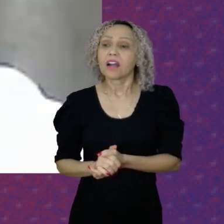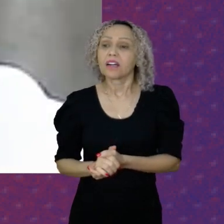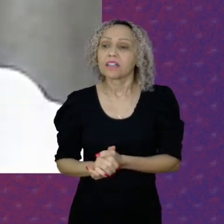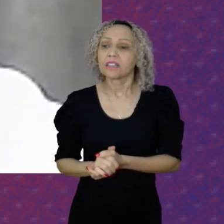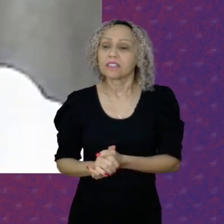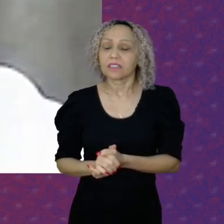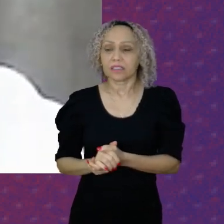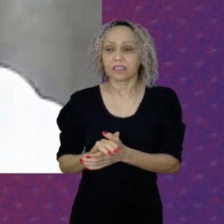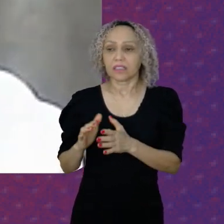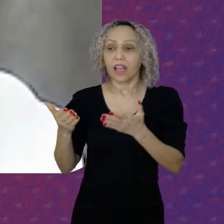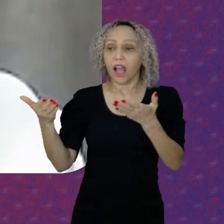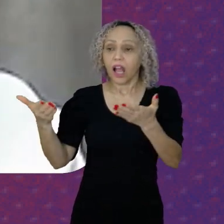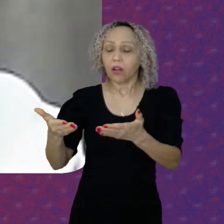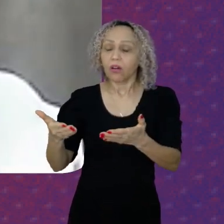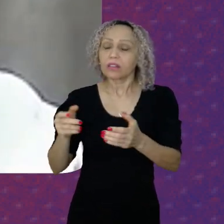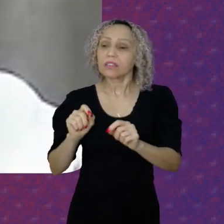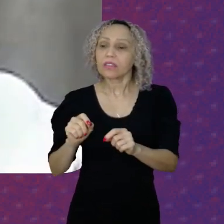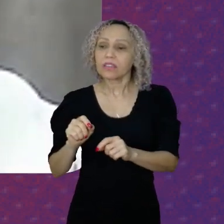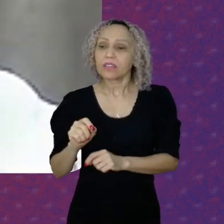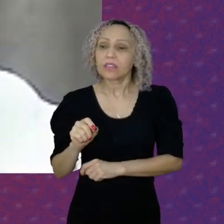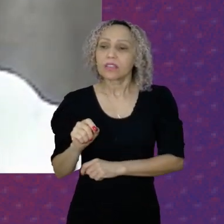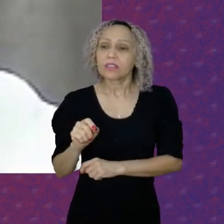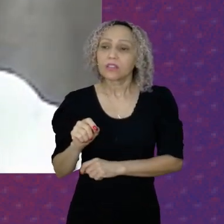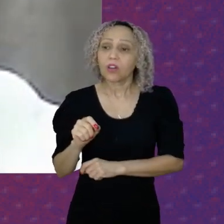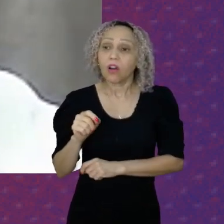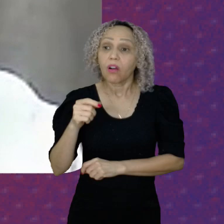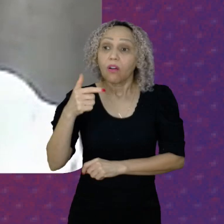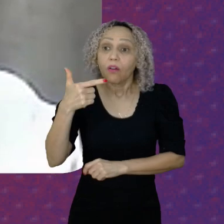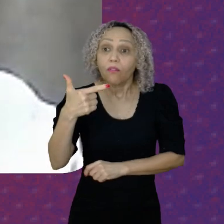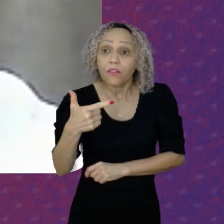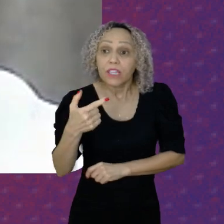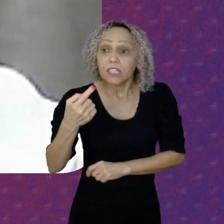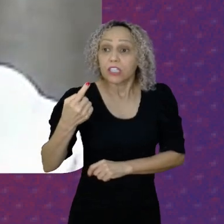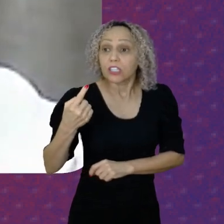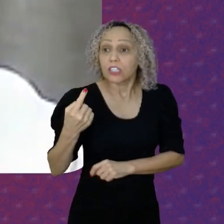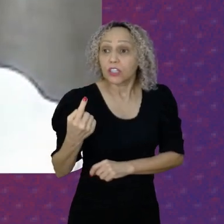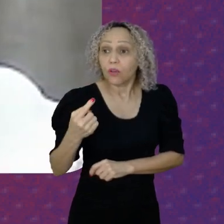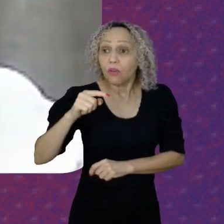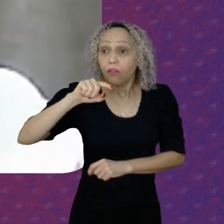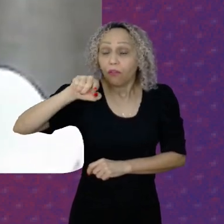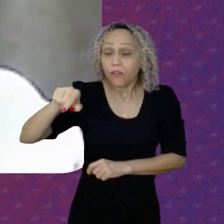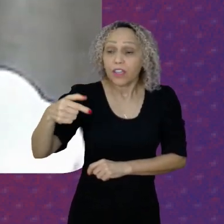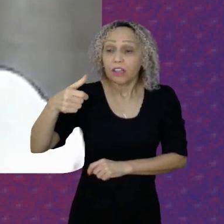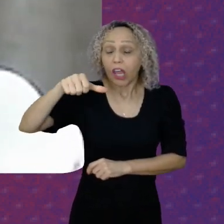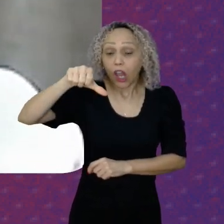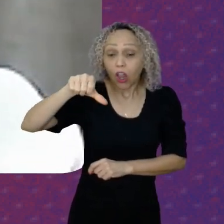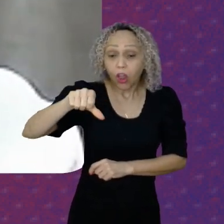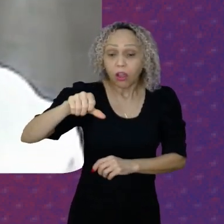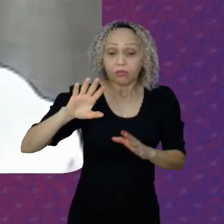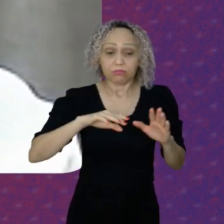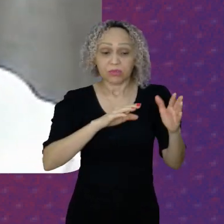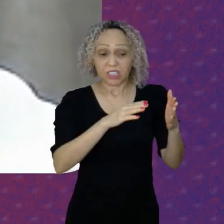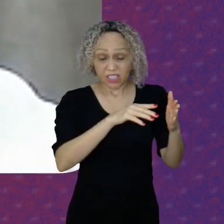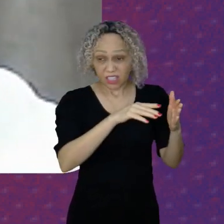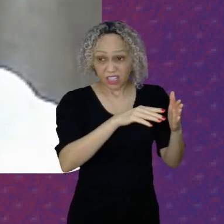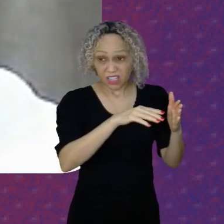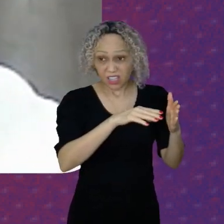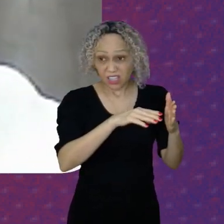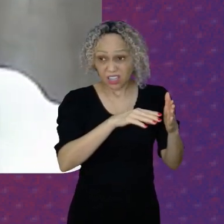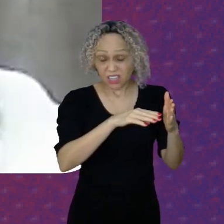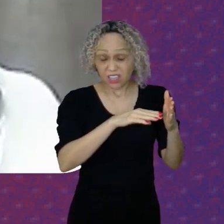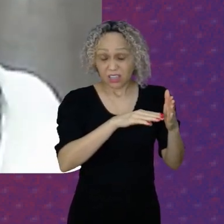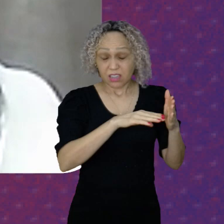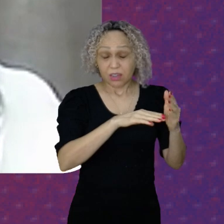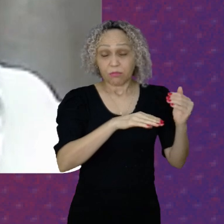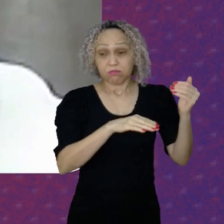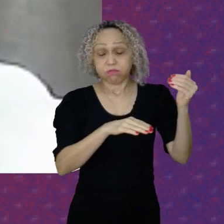21,9 milhões de famílias, nem de integrantes, de famílias. Muito poucos, tá?